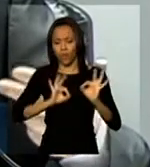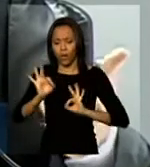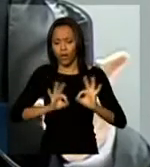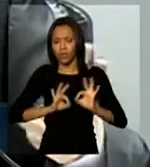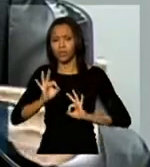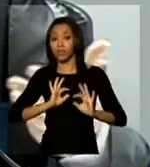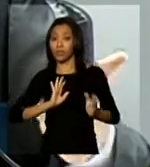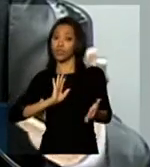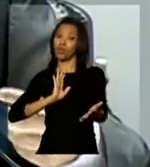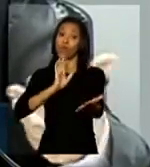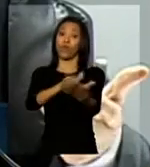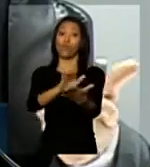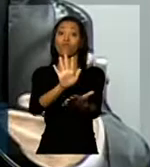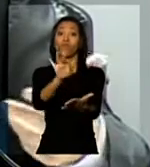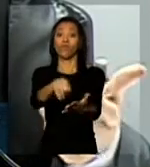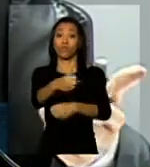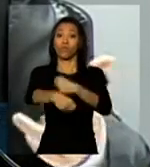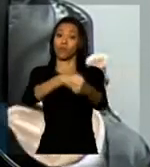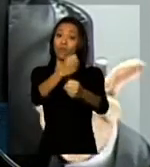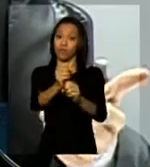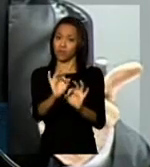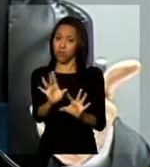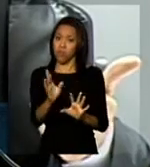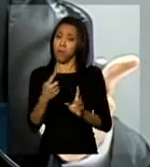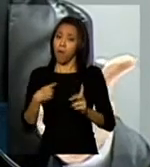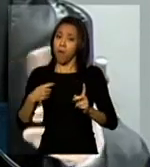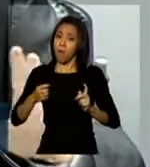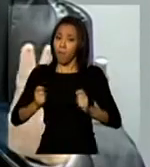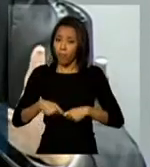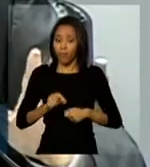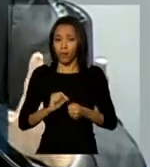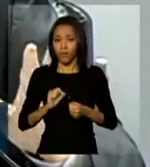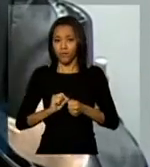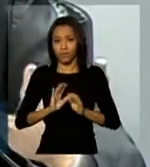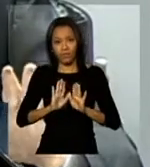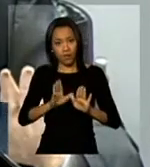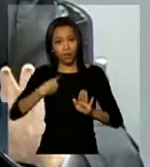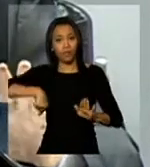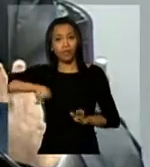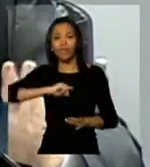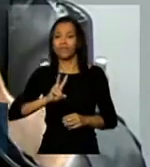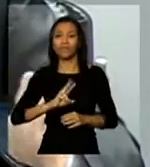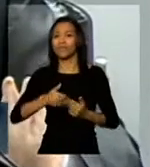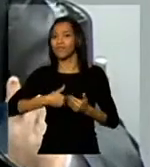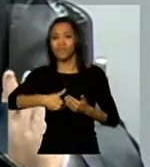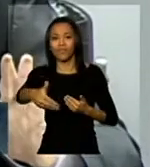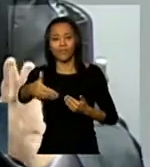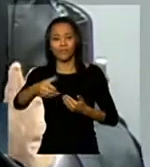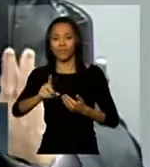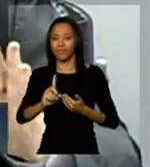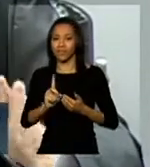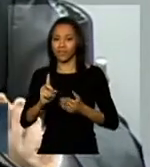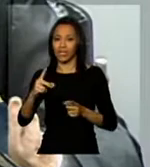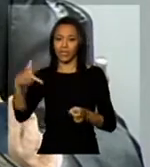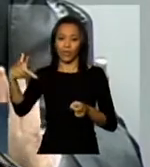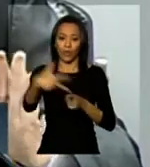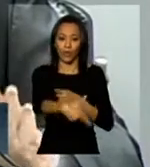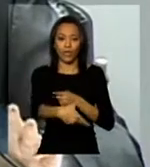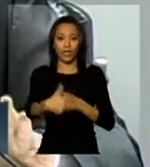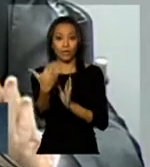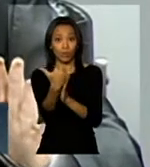falta no final do ano. Poderemos fazer quando for necessário. Veja bem, nós não vamos interromper os